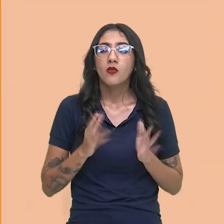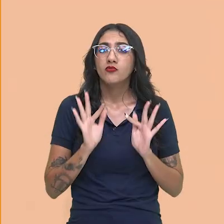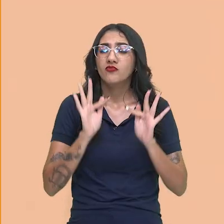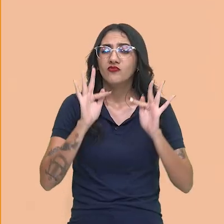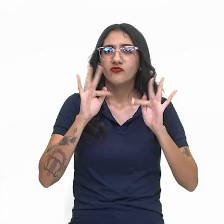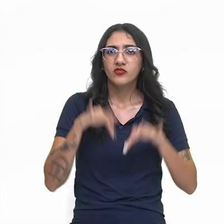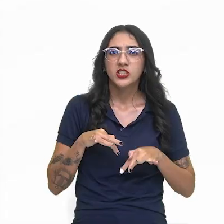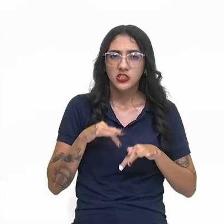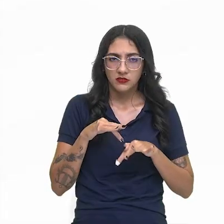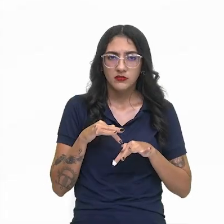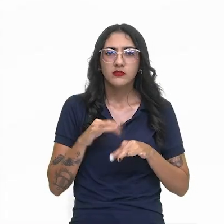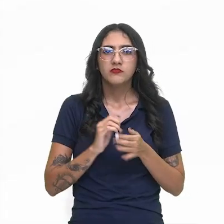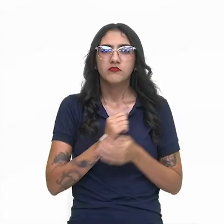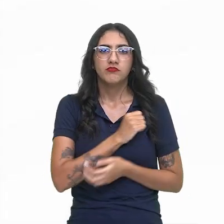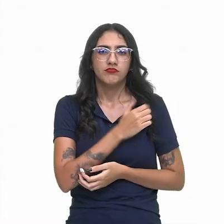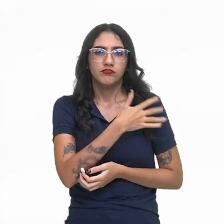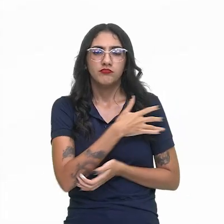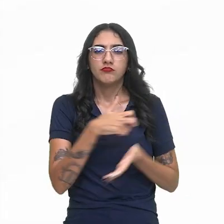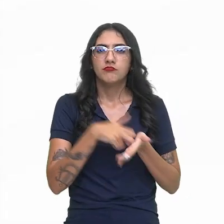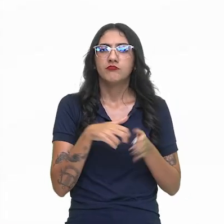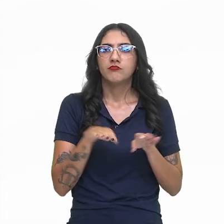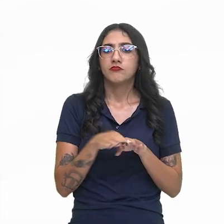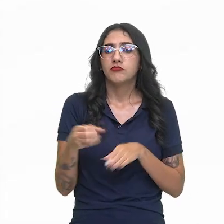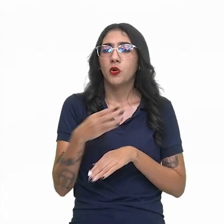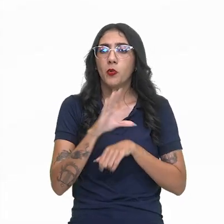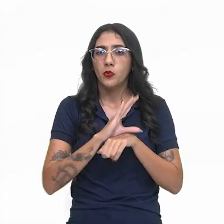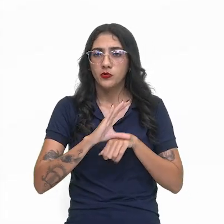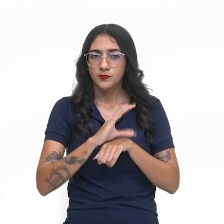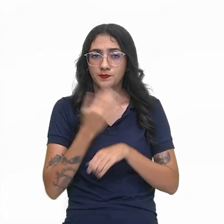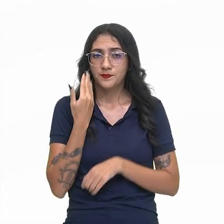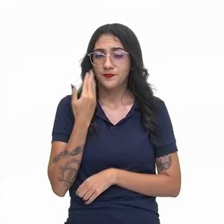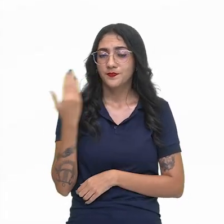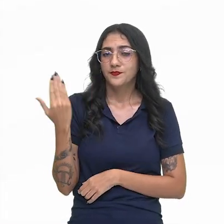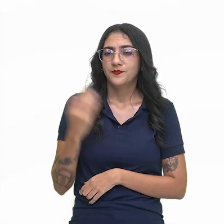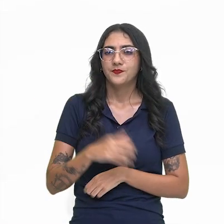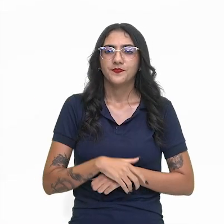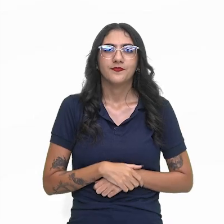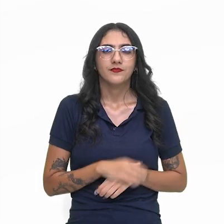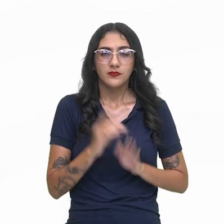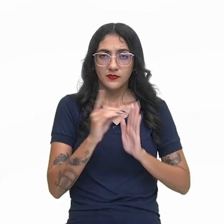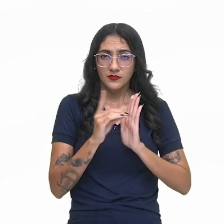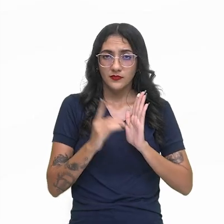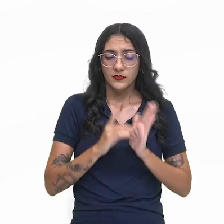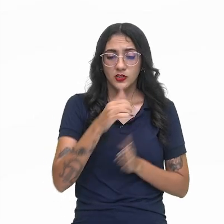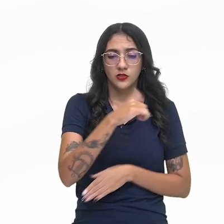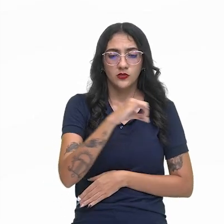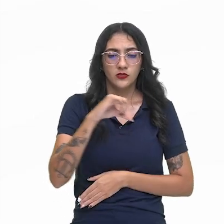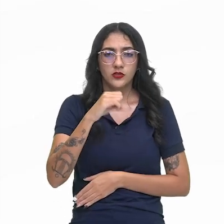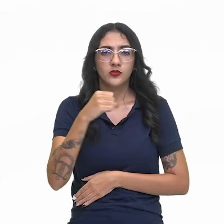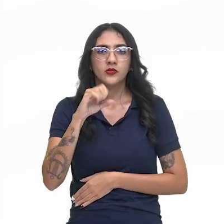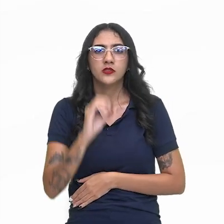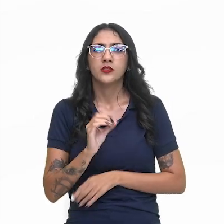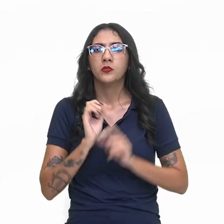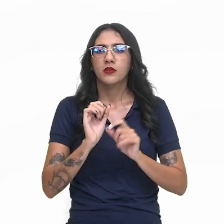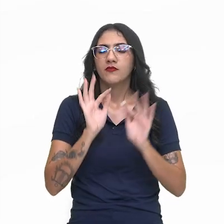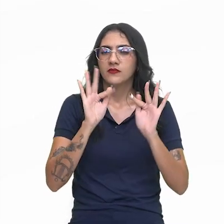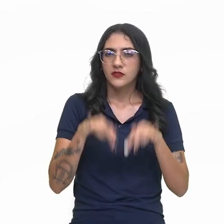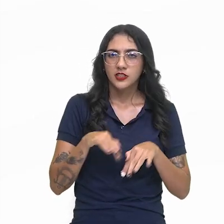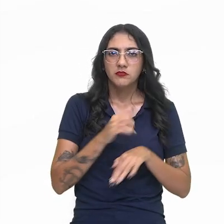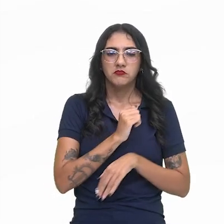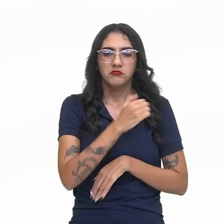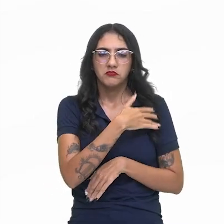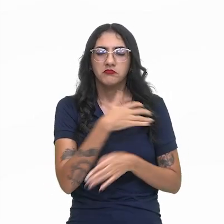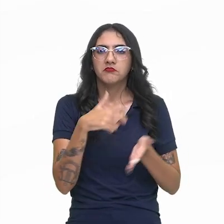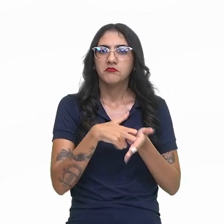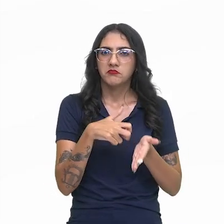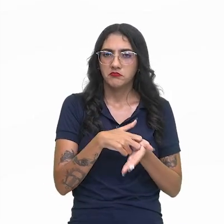nova Constituição. A década de 1980 foi marcada, então, pelo fim da ditadura